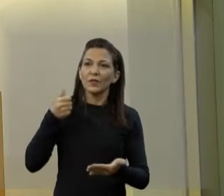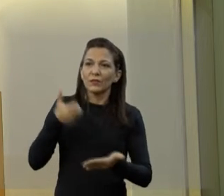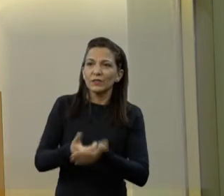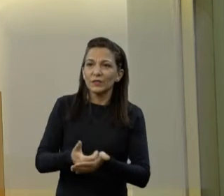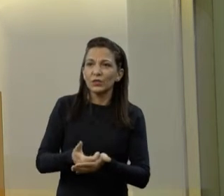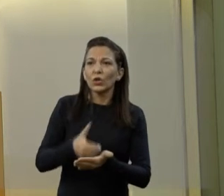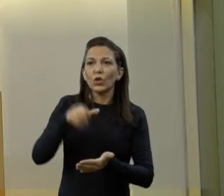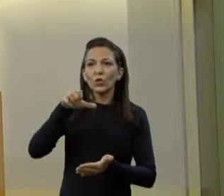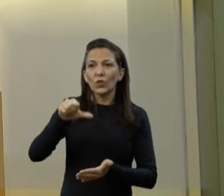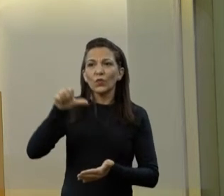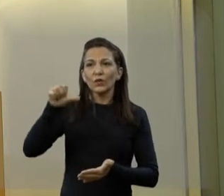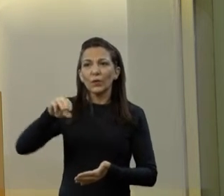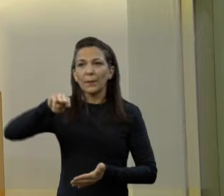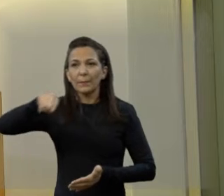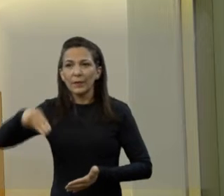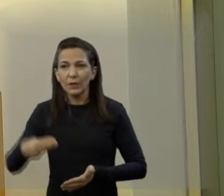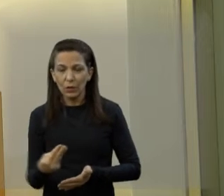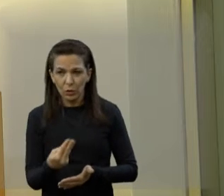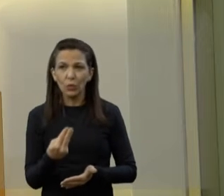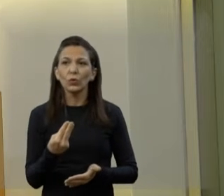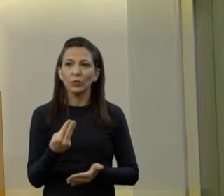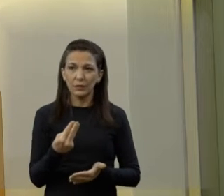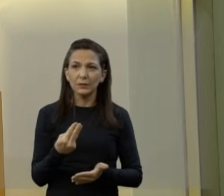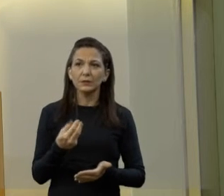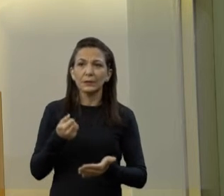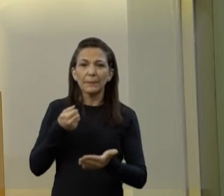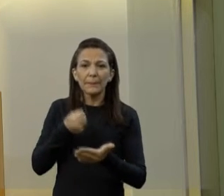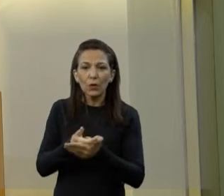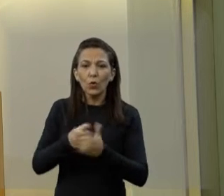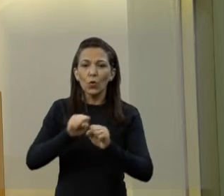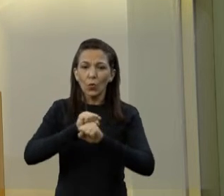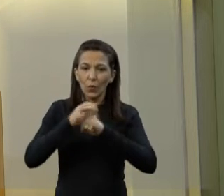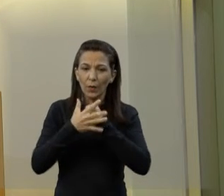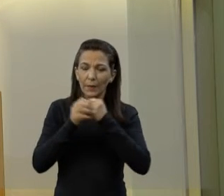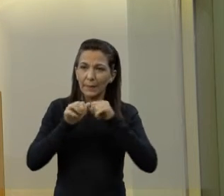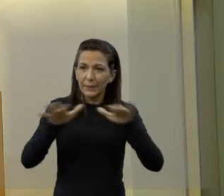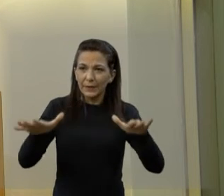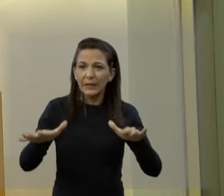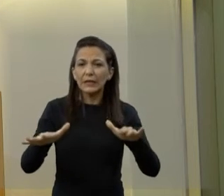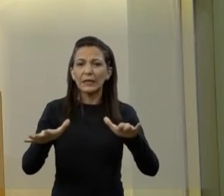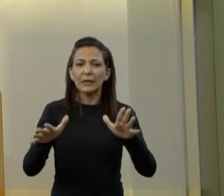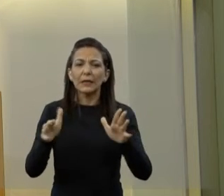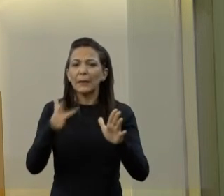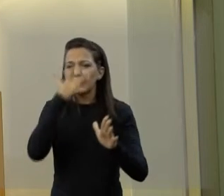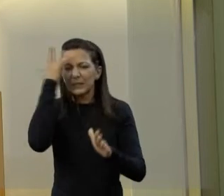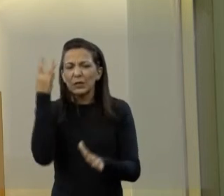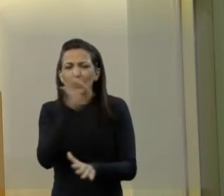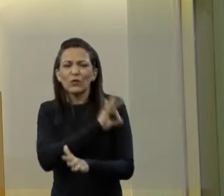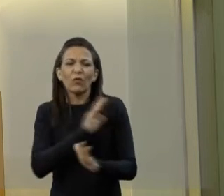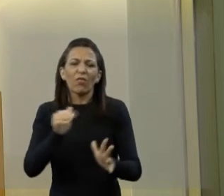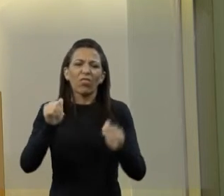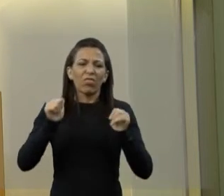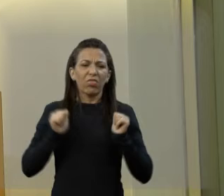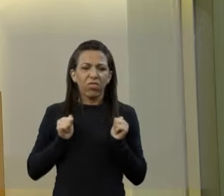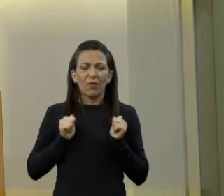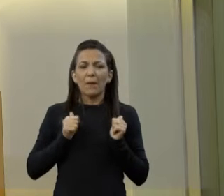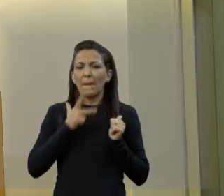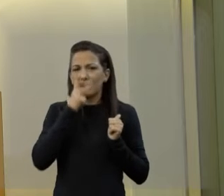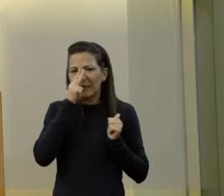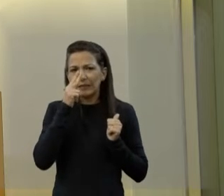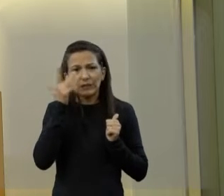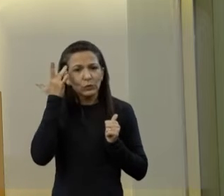milhões para combater uma pandemia fingindo que ela estava inerte a tudo que vem acontecendo no cenário político nacional